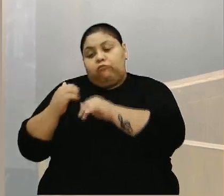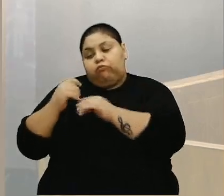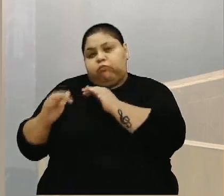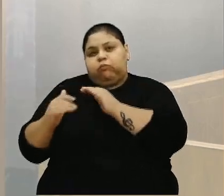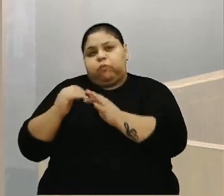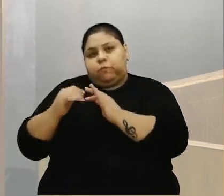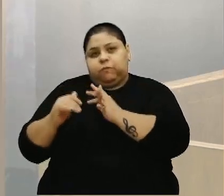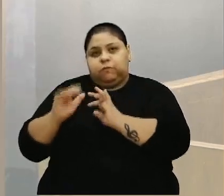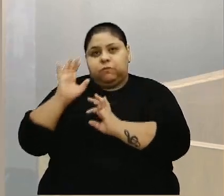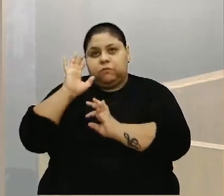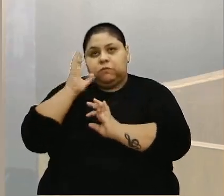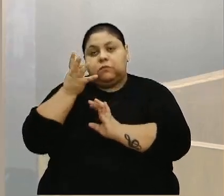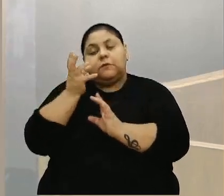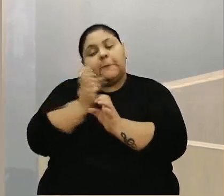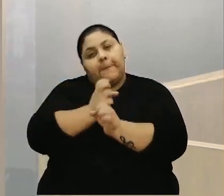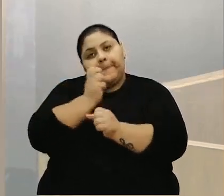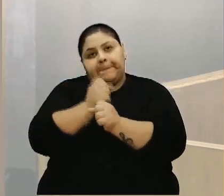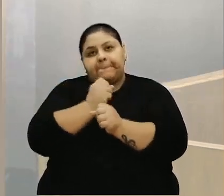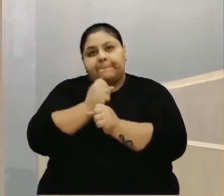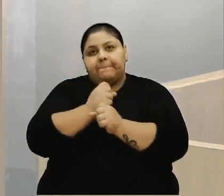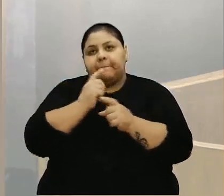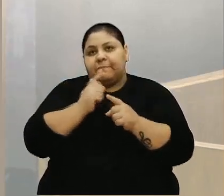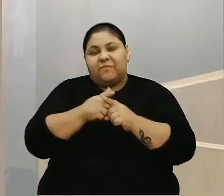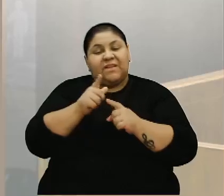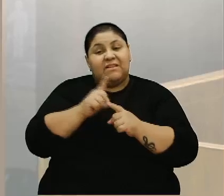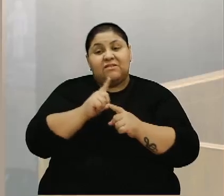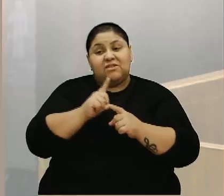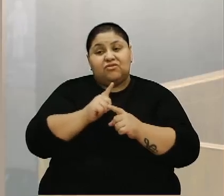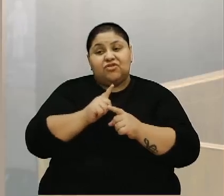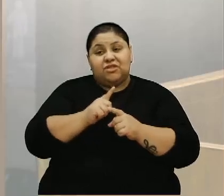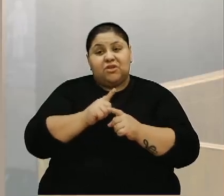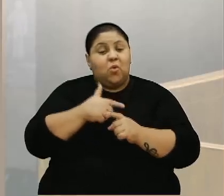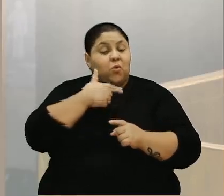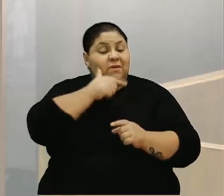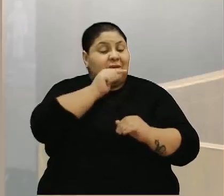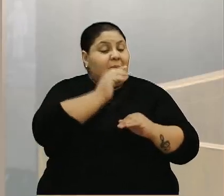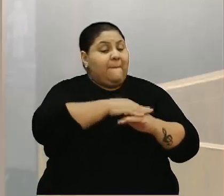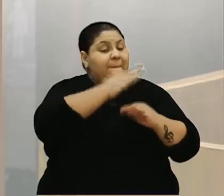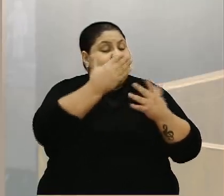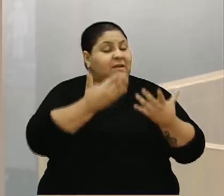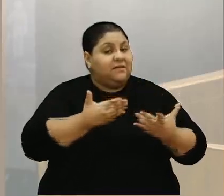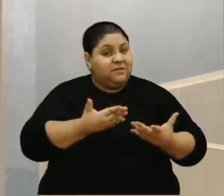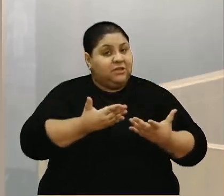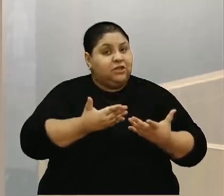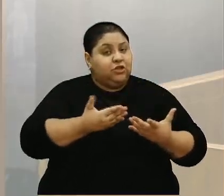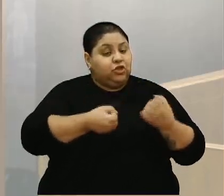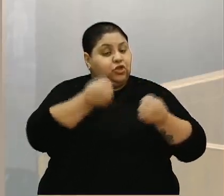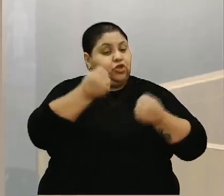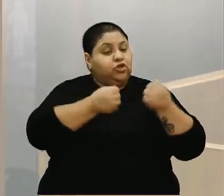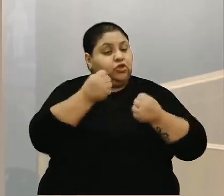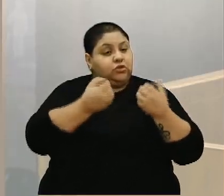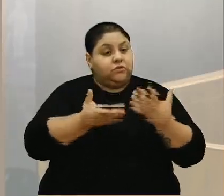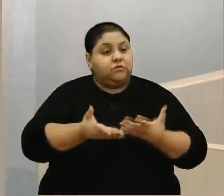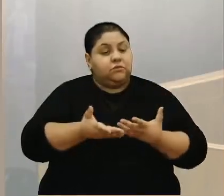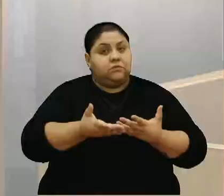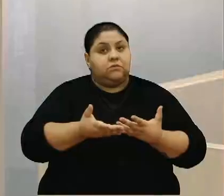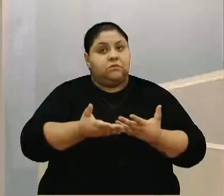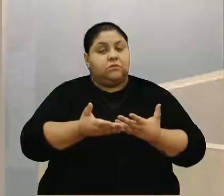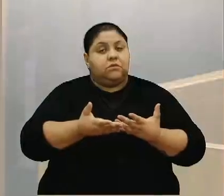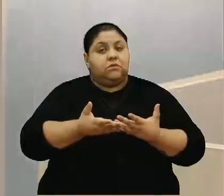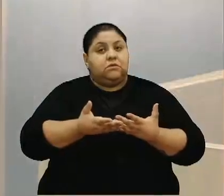que acontecesse essa obra, porque ali não estava dando mais condições do trânsito, trafegar ali os